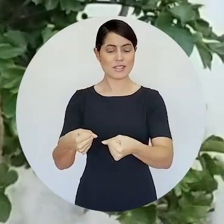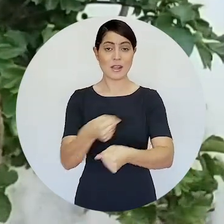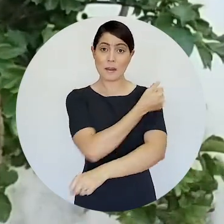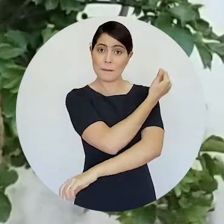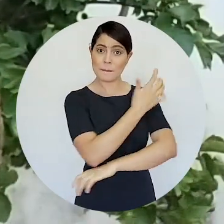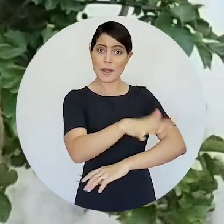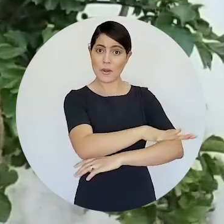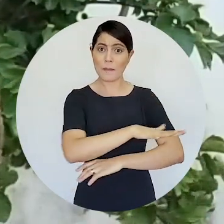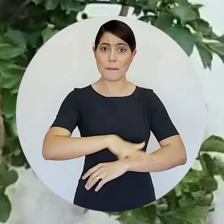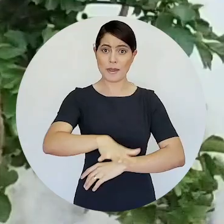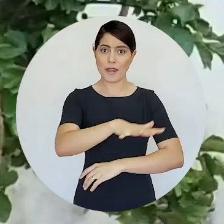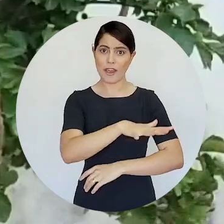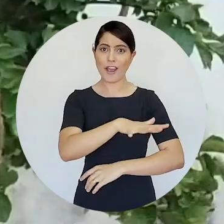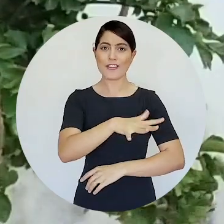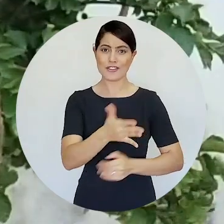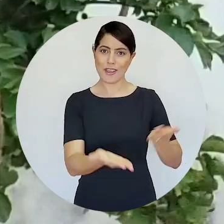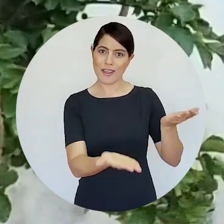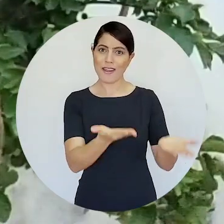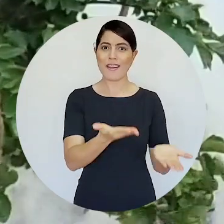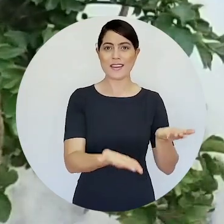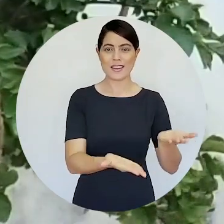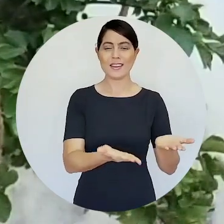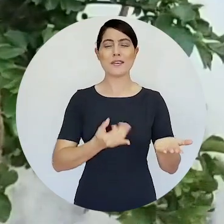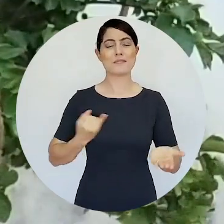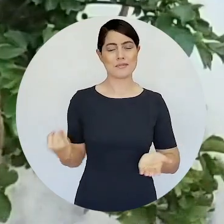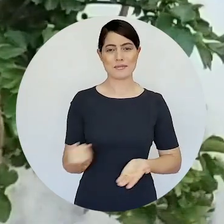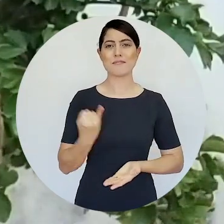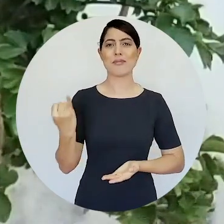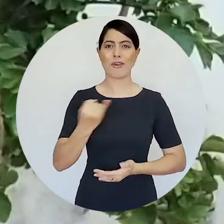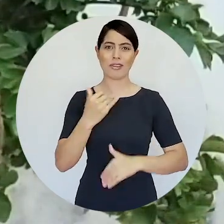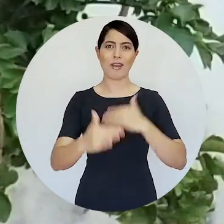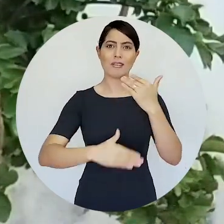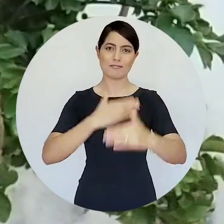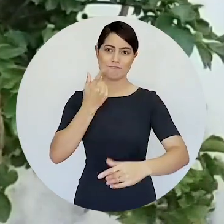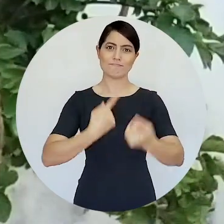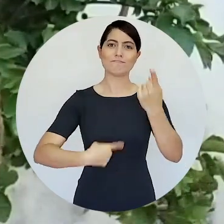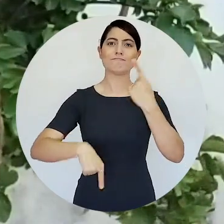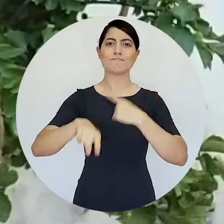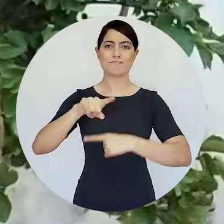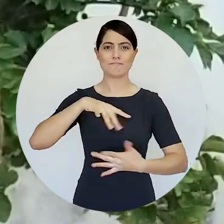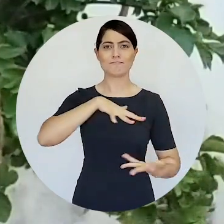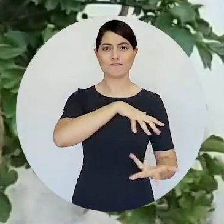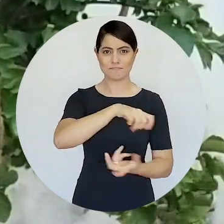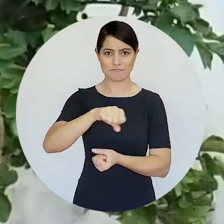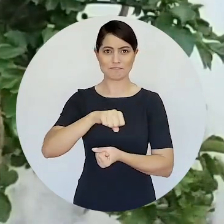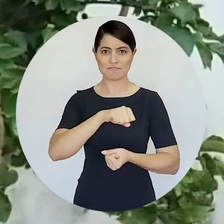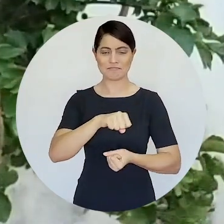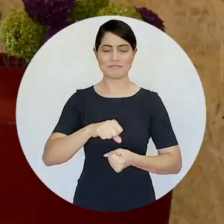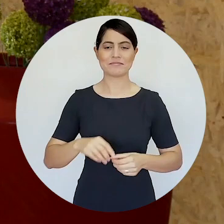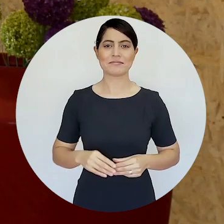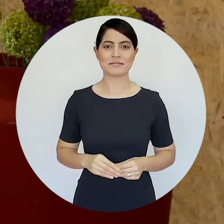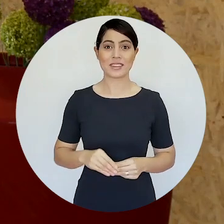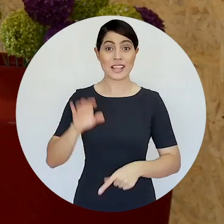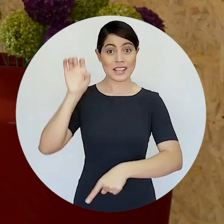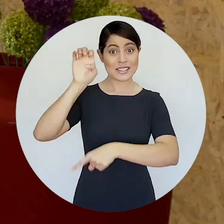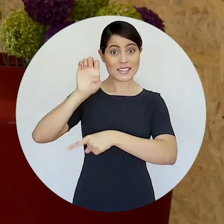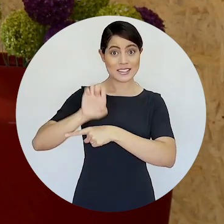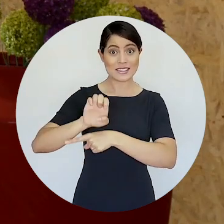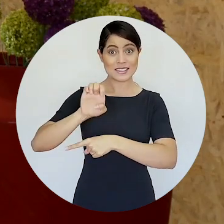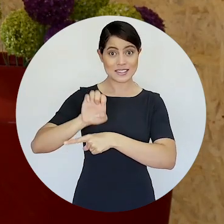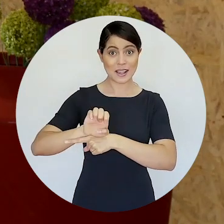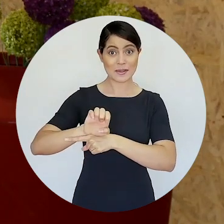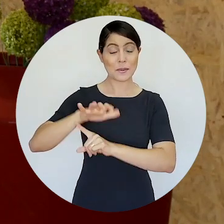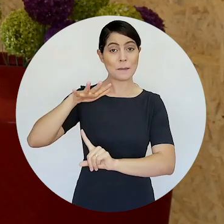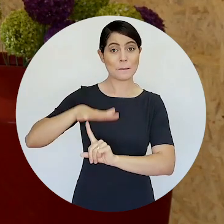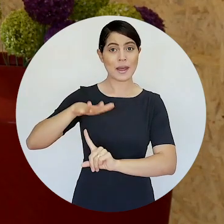consequentemente, em prol do meio ambiente ecologicamente equilibrado e do tão buscado desenvolvimento sustentável. Da OAB